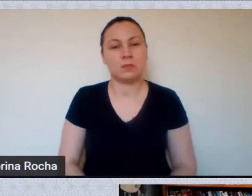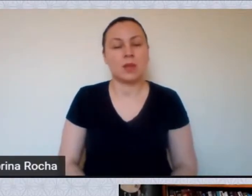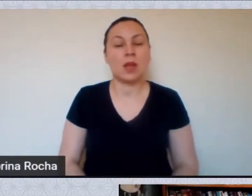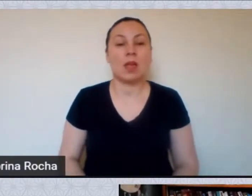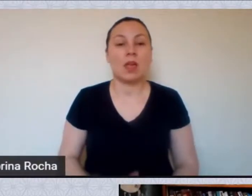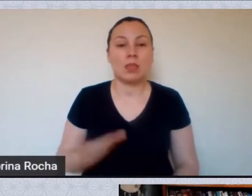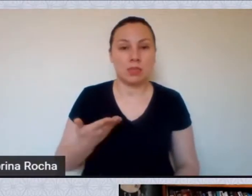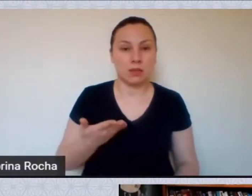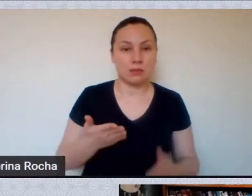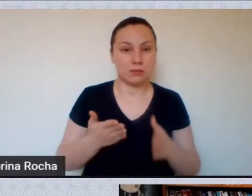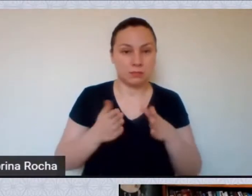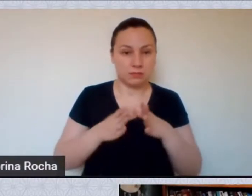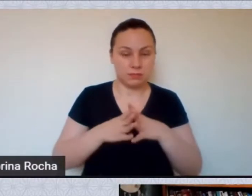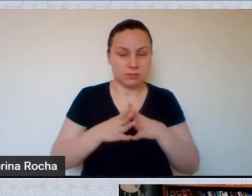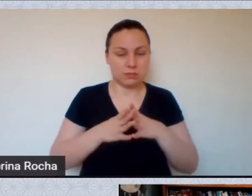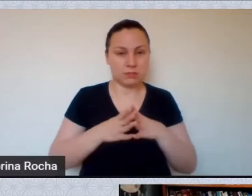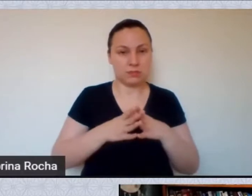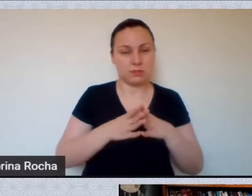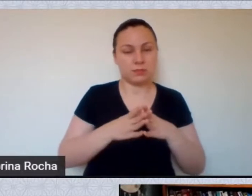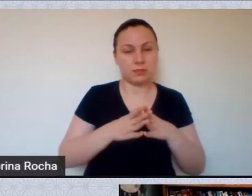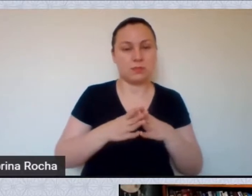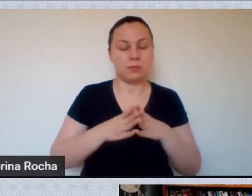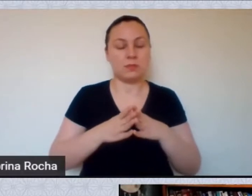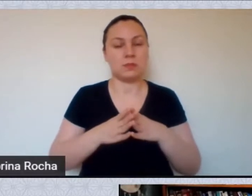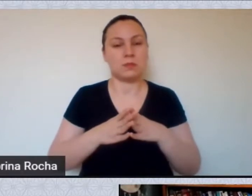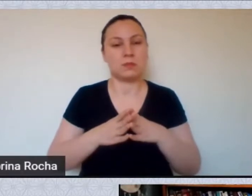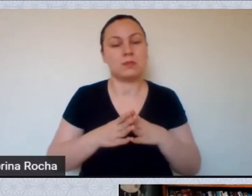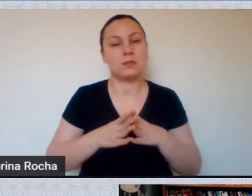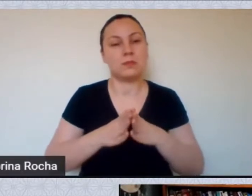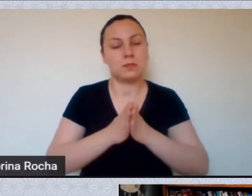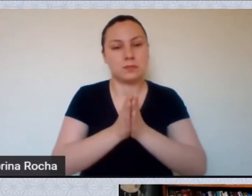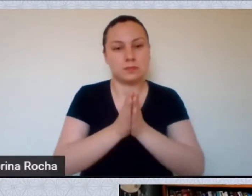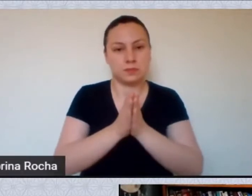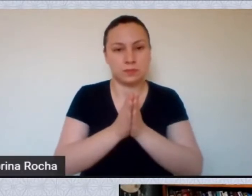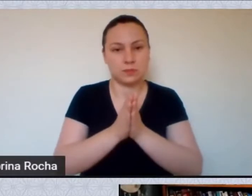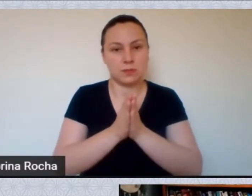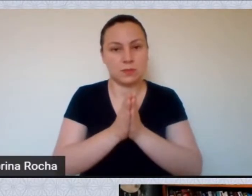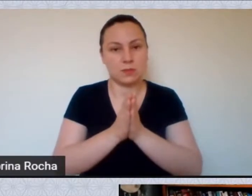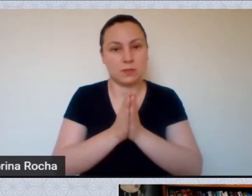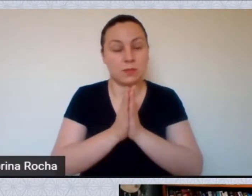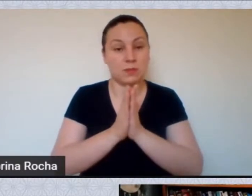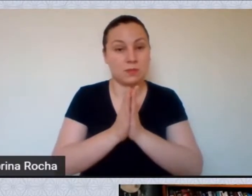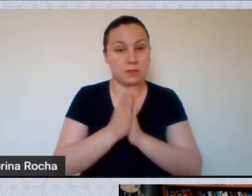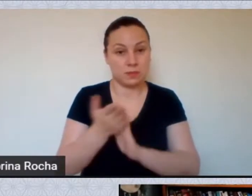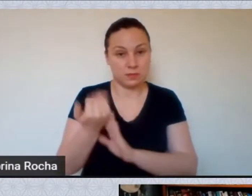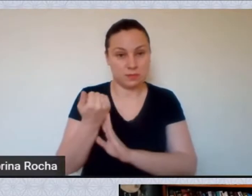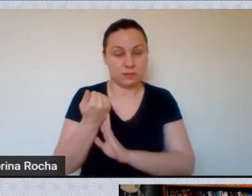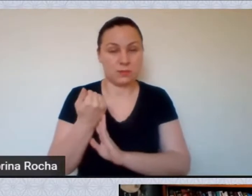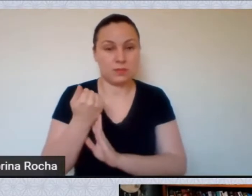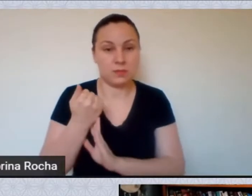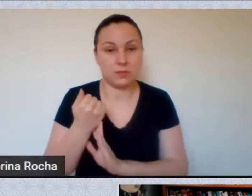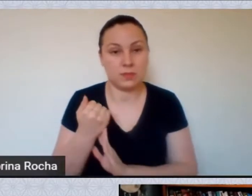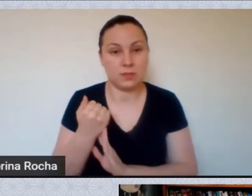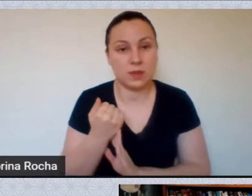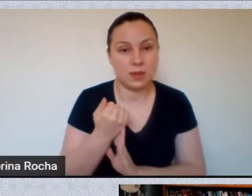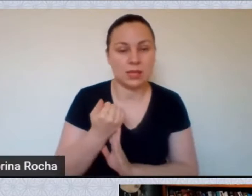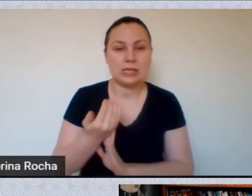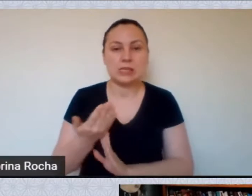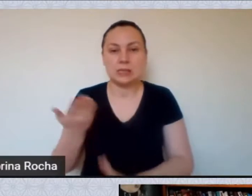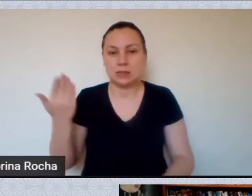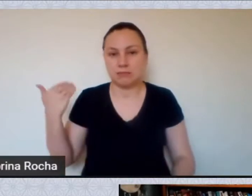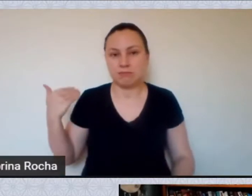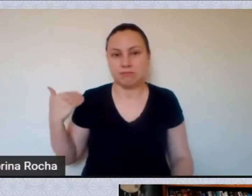bifurcação, né? Em que aquela junção que existia entre a ciência, a